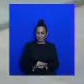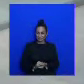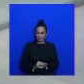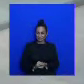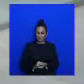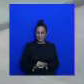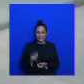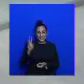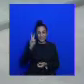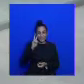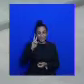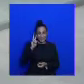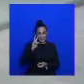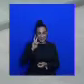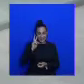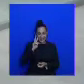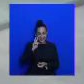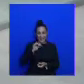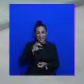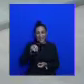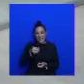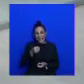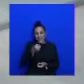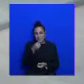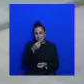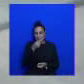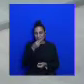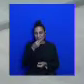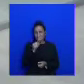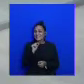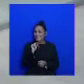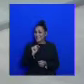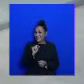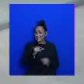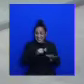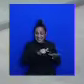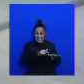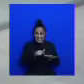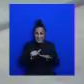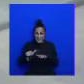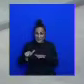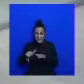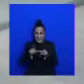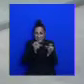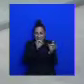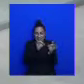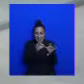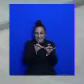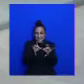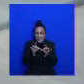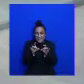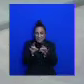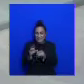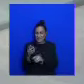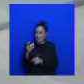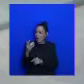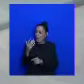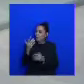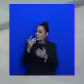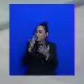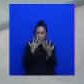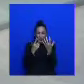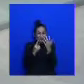Enquanto isso, deixa eu lembrar aqui, aproveitando, que nós estamos na Mega Semana de Carnaval